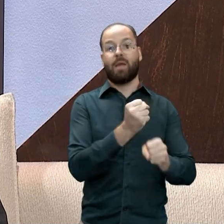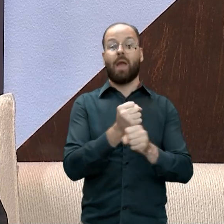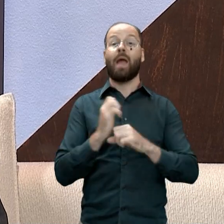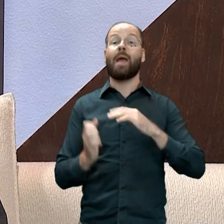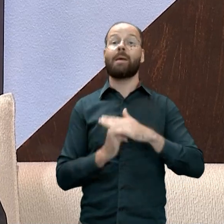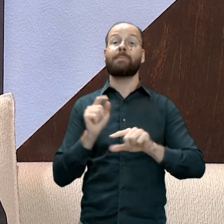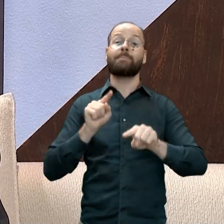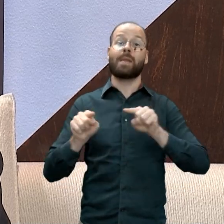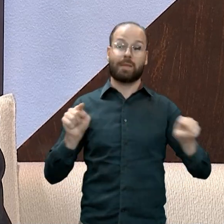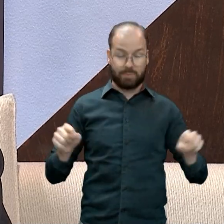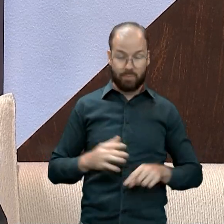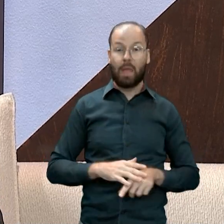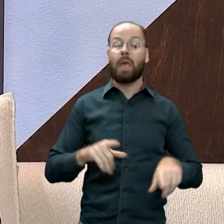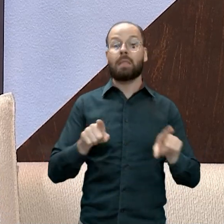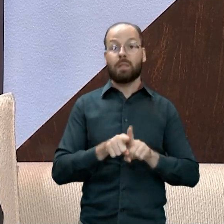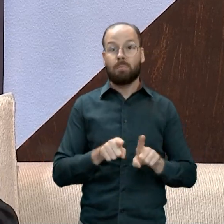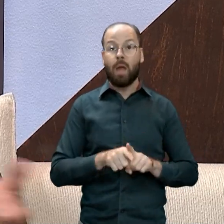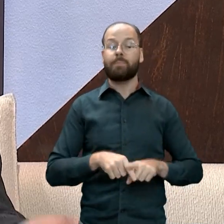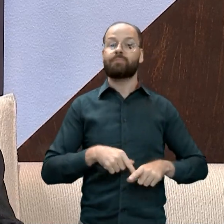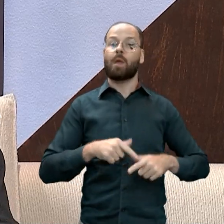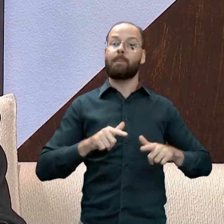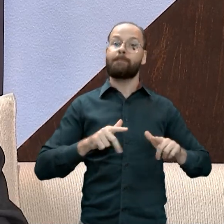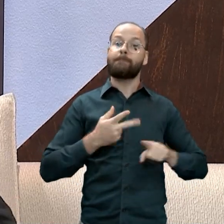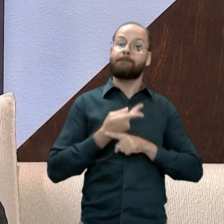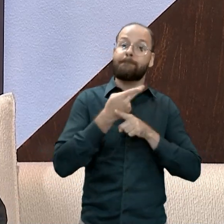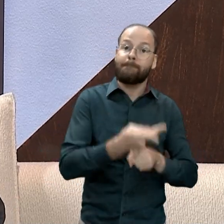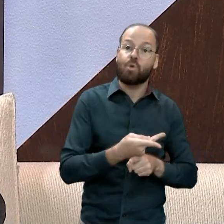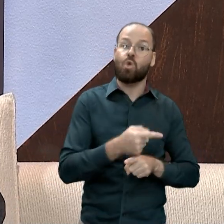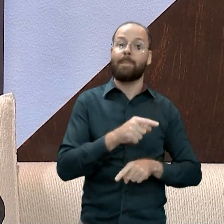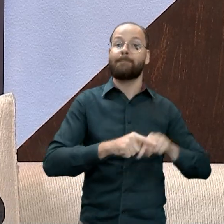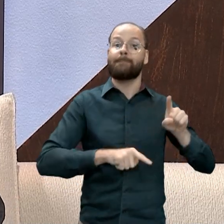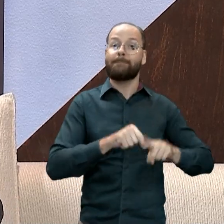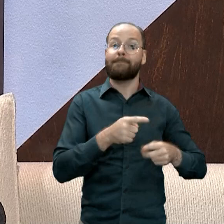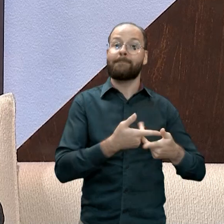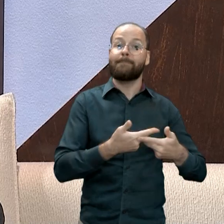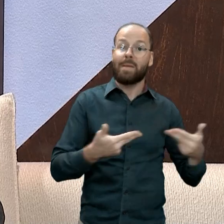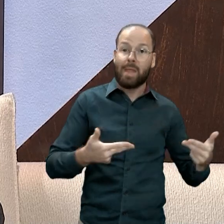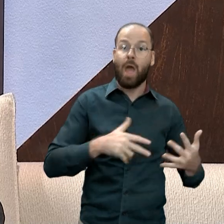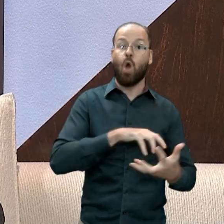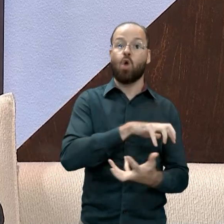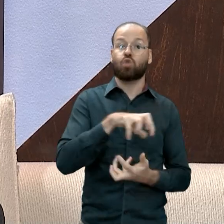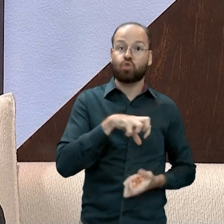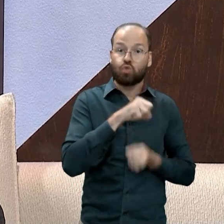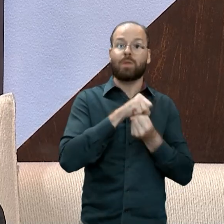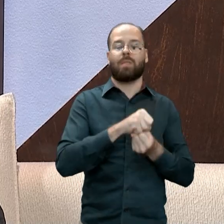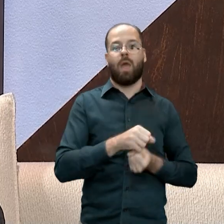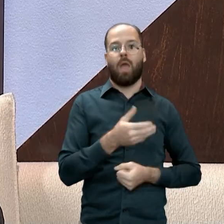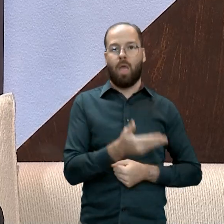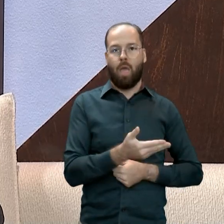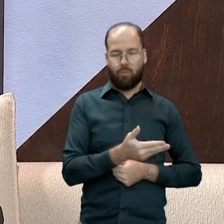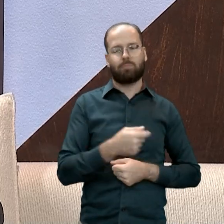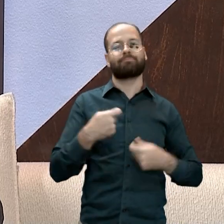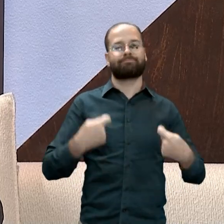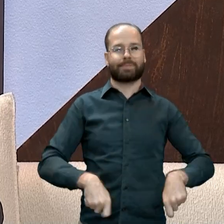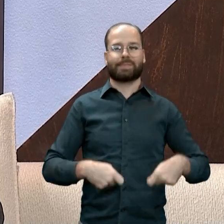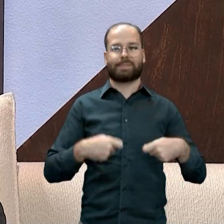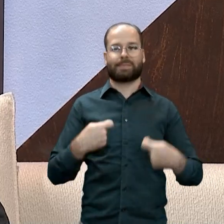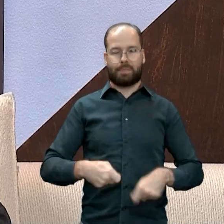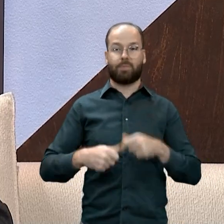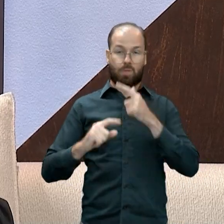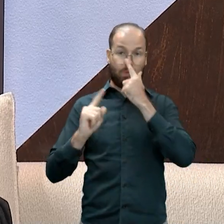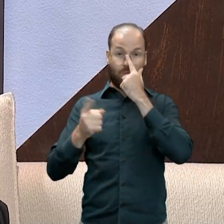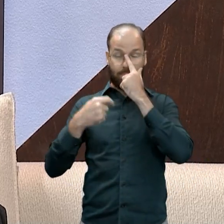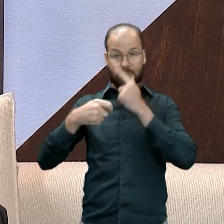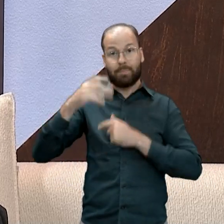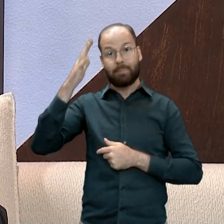materiais ecoeficientes ou ecossustentáveis é necessário. Isso é preciso